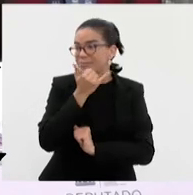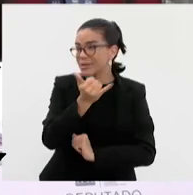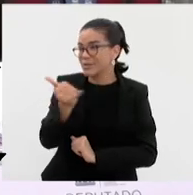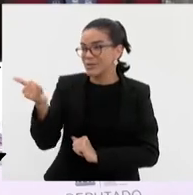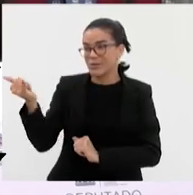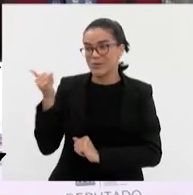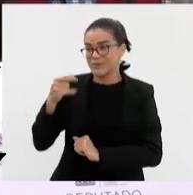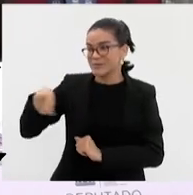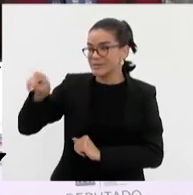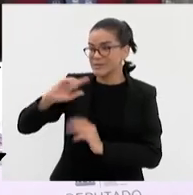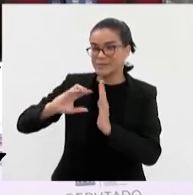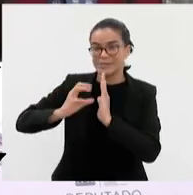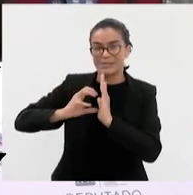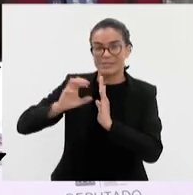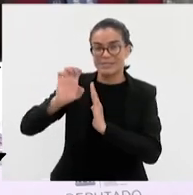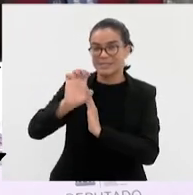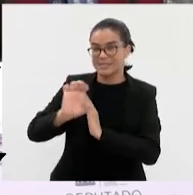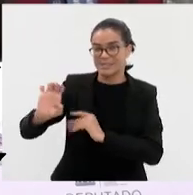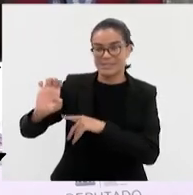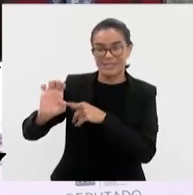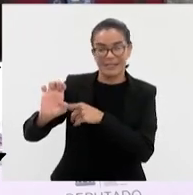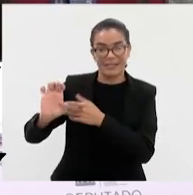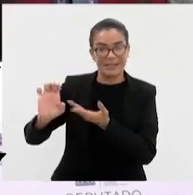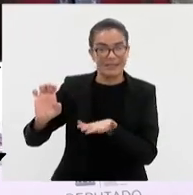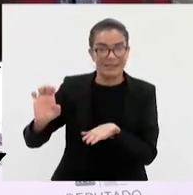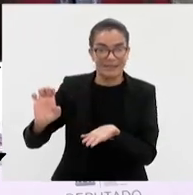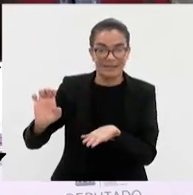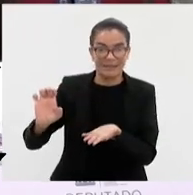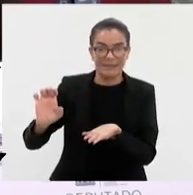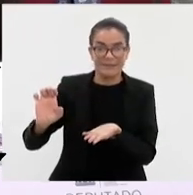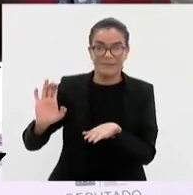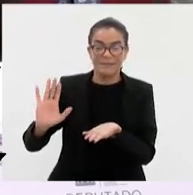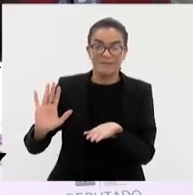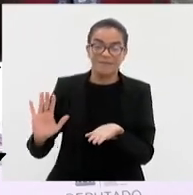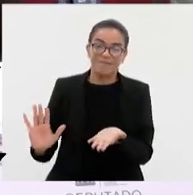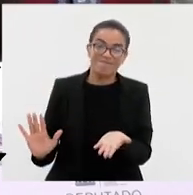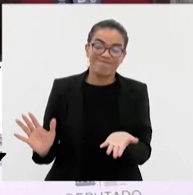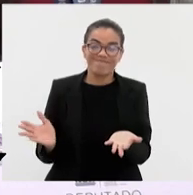parece incongruente. Me parece...